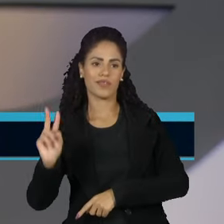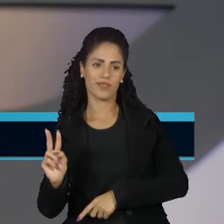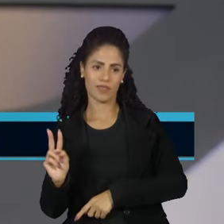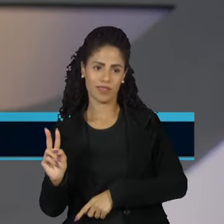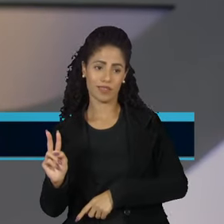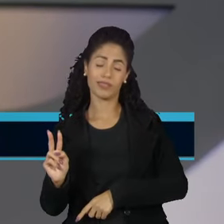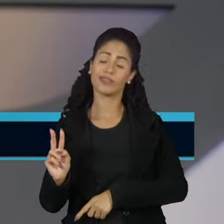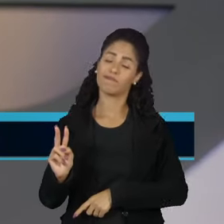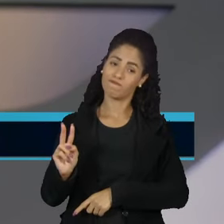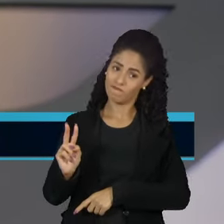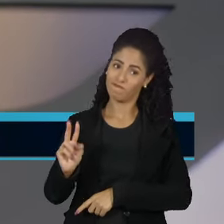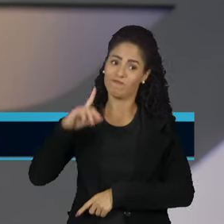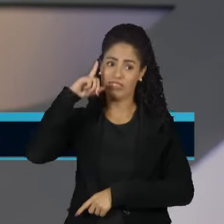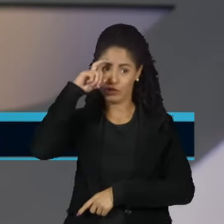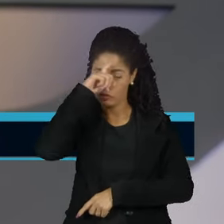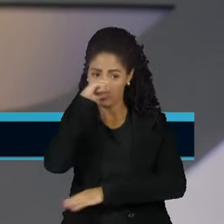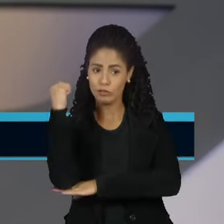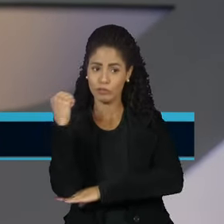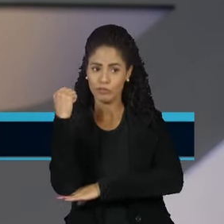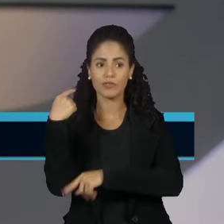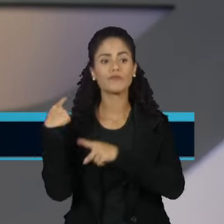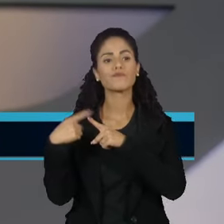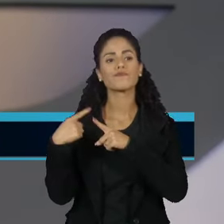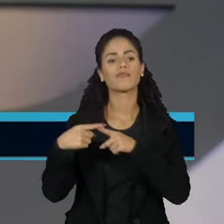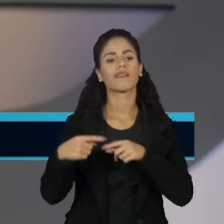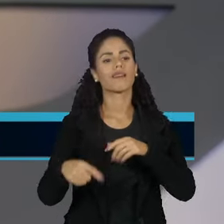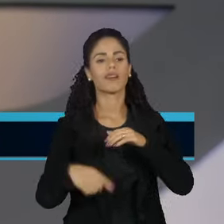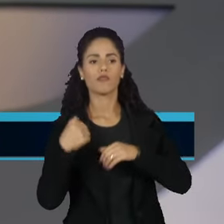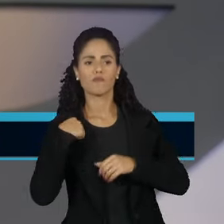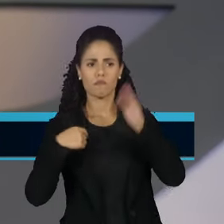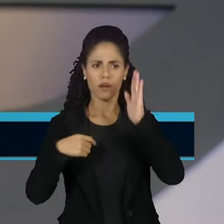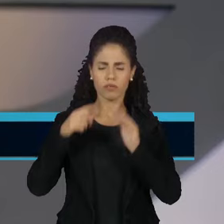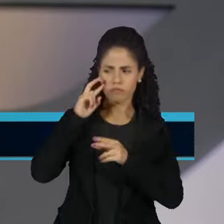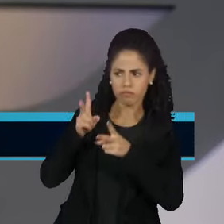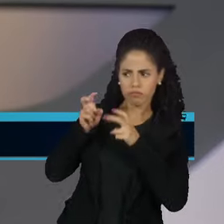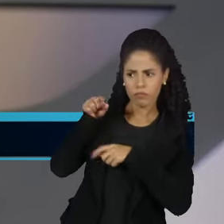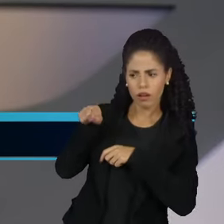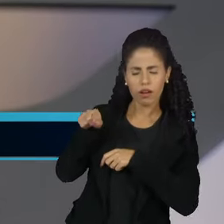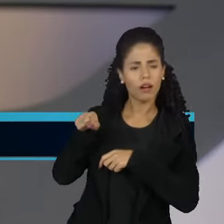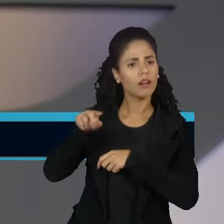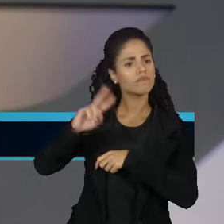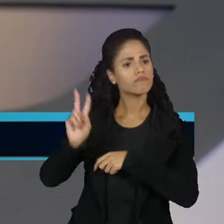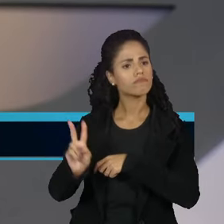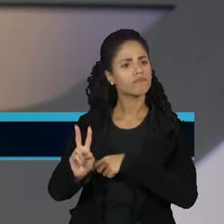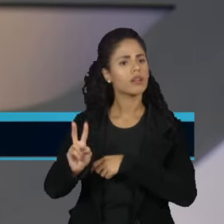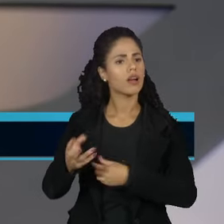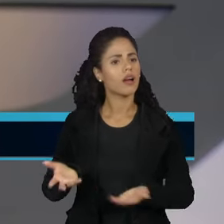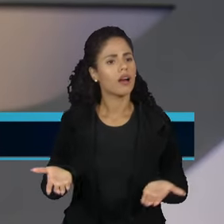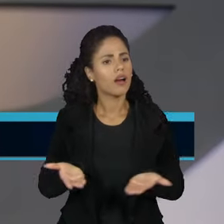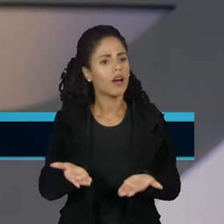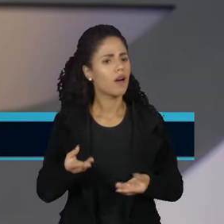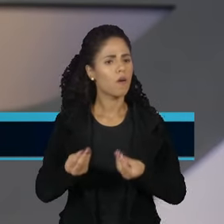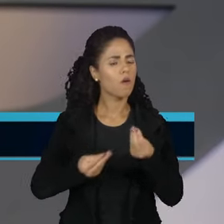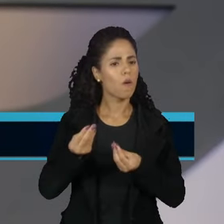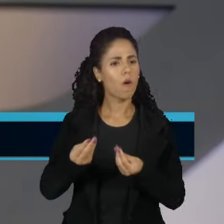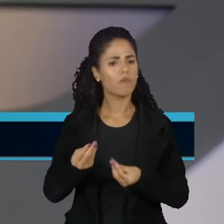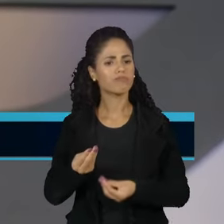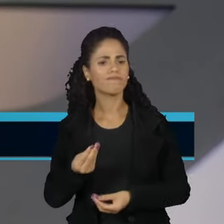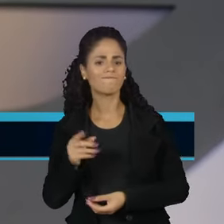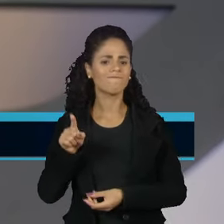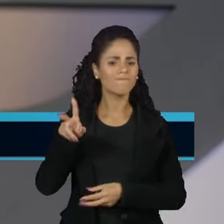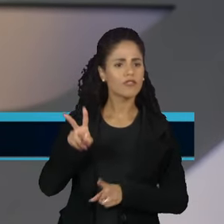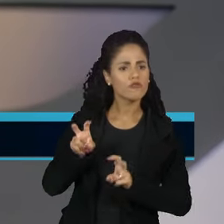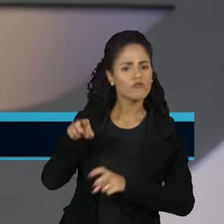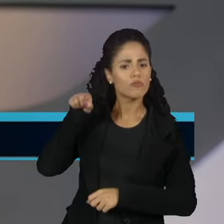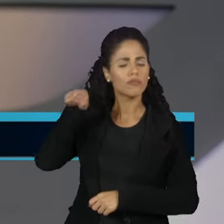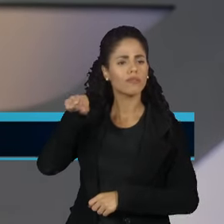questão muito mais grave para o Brasil, porque o governo brasileiro teve uma postura muito condescendente com relação